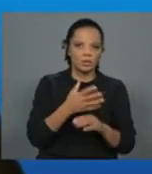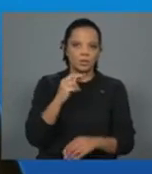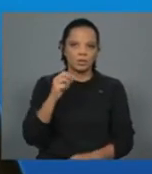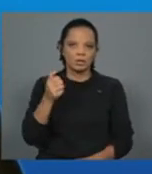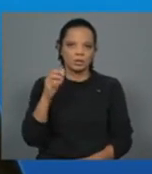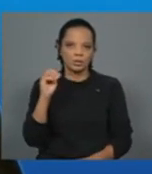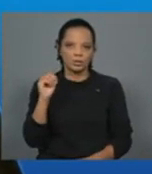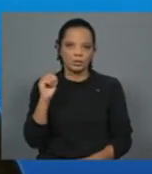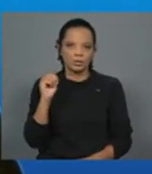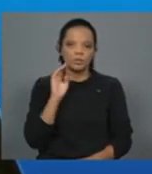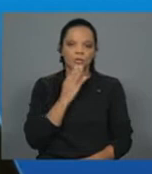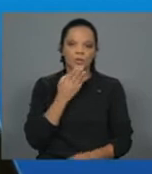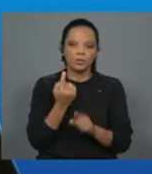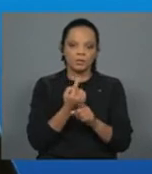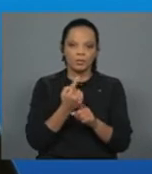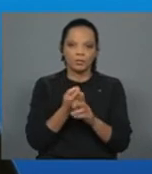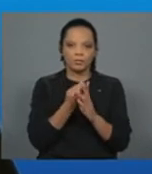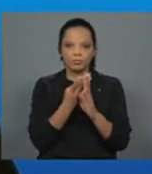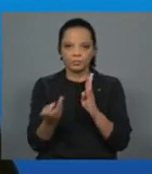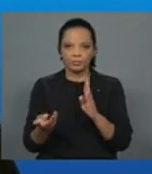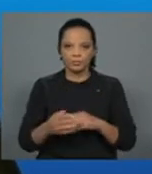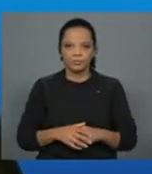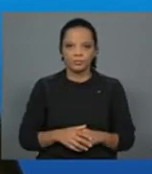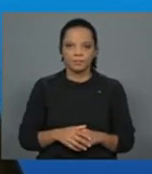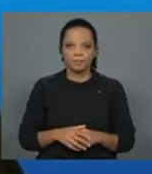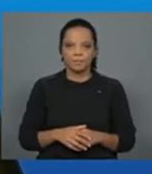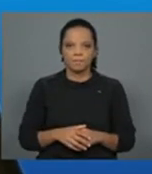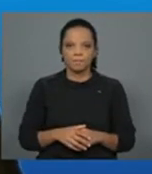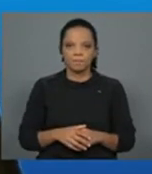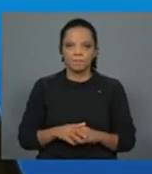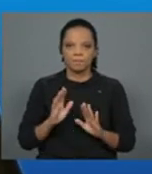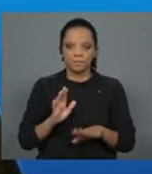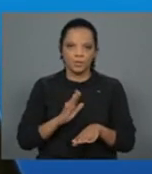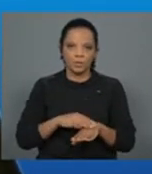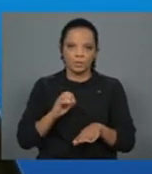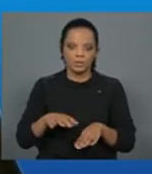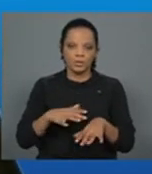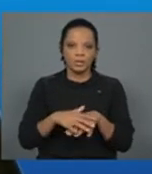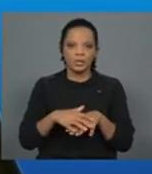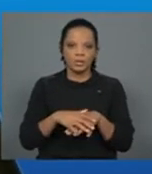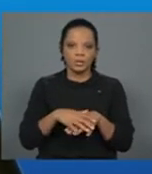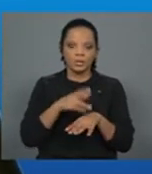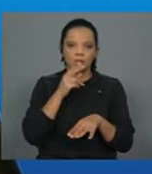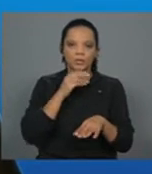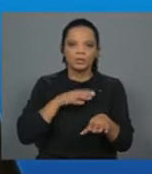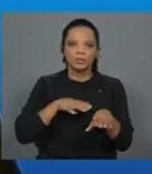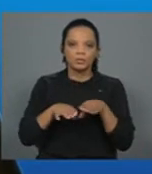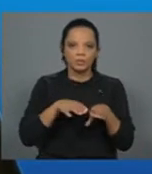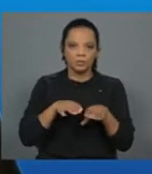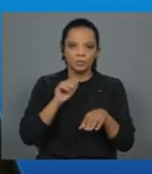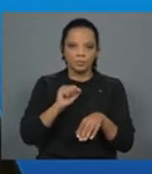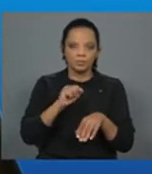depende de vários fatores. Mas, precisamente por a rede sísmica estar assente em instalações